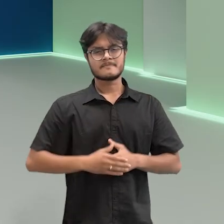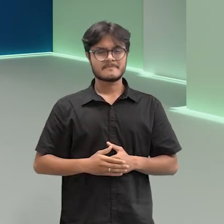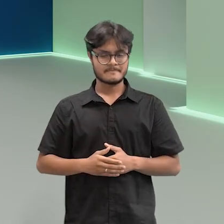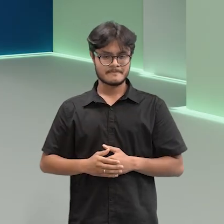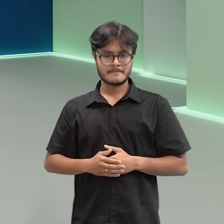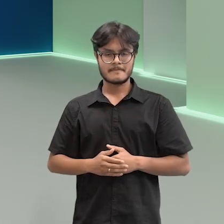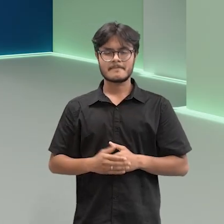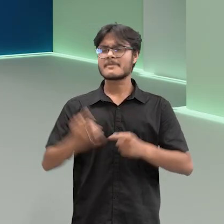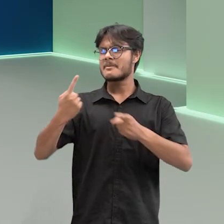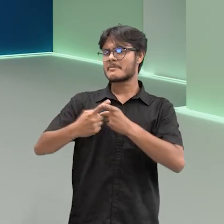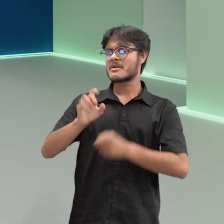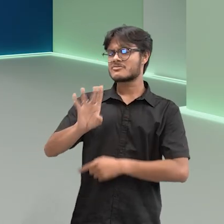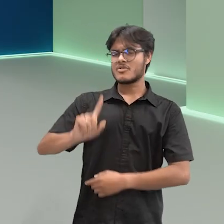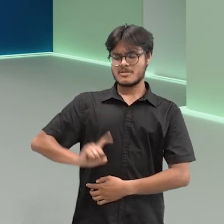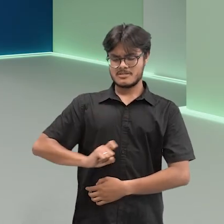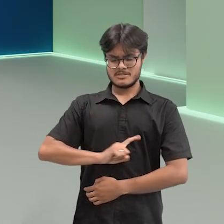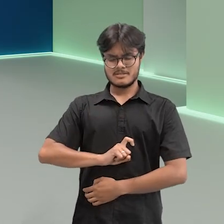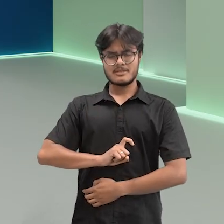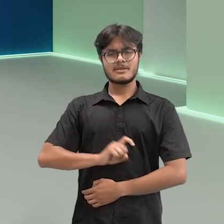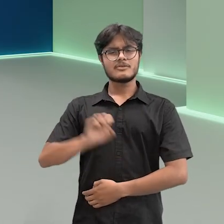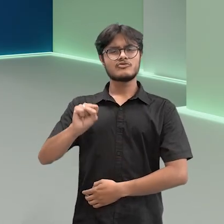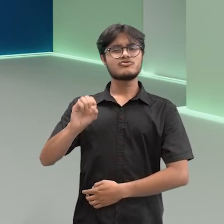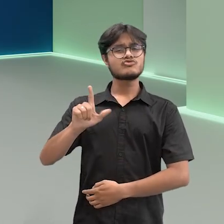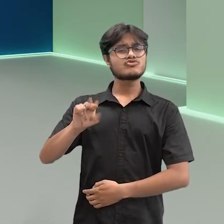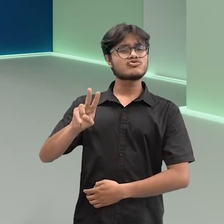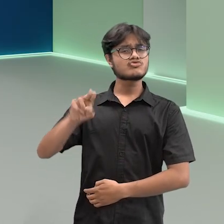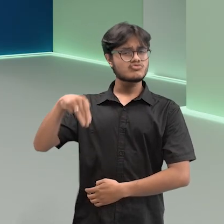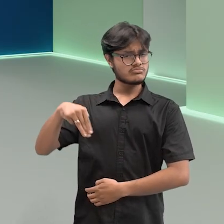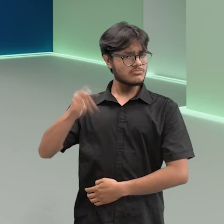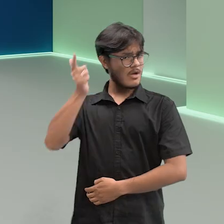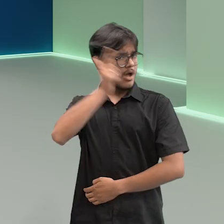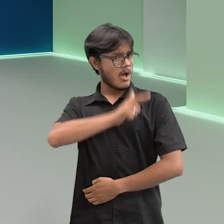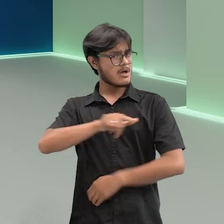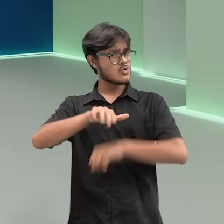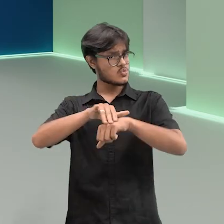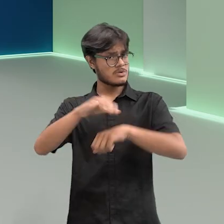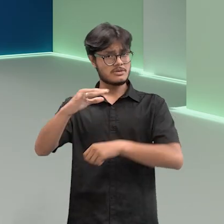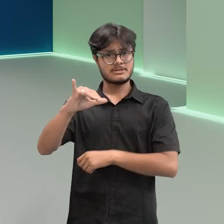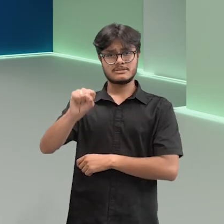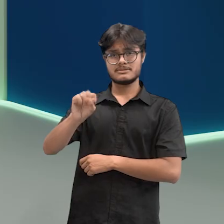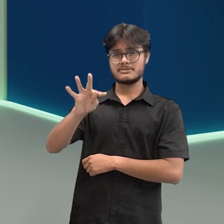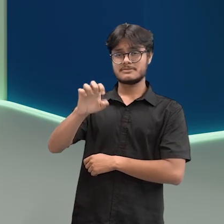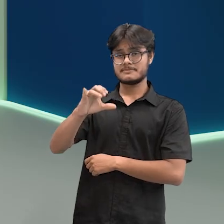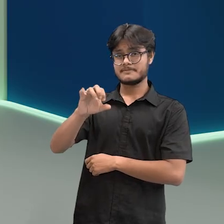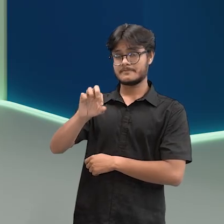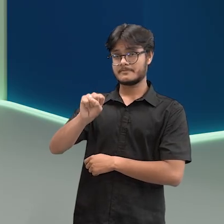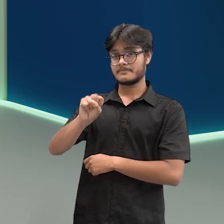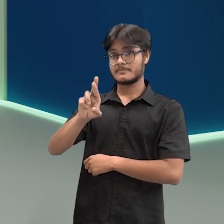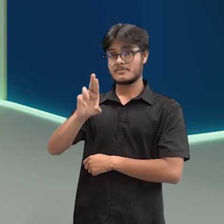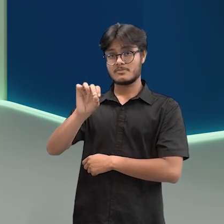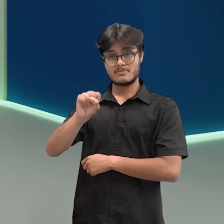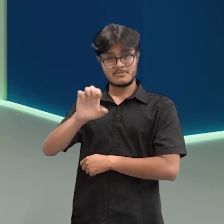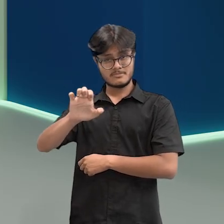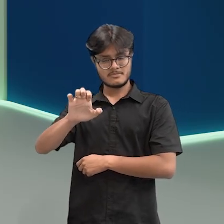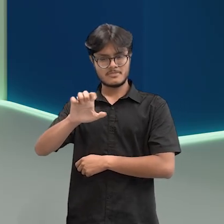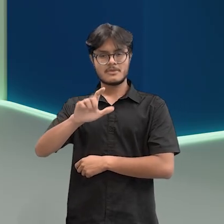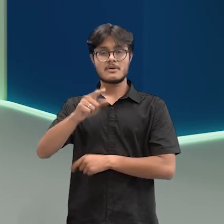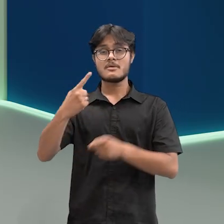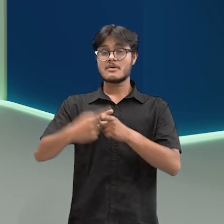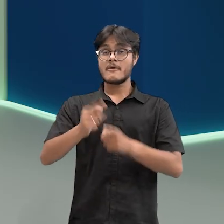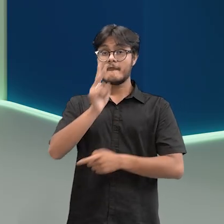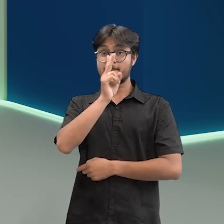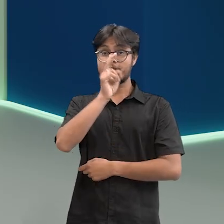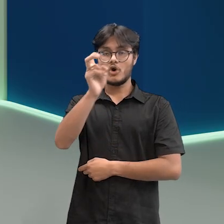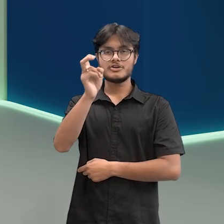Gente, por que a Taenia solium, somente ela pode causar cisticercose? A Taenia solium, gente, ela é muito mais resistente que a